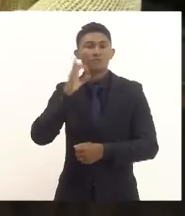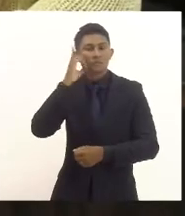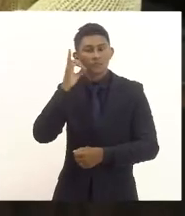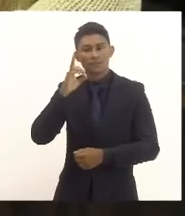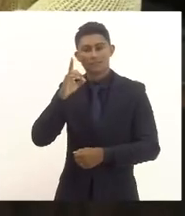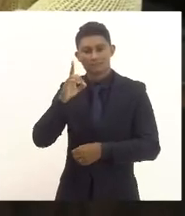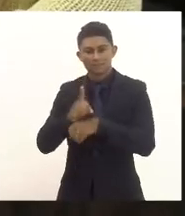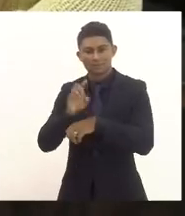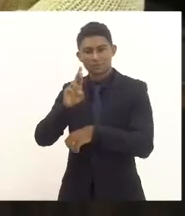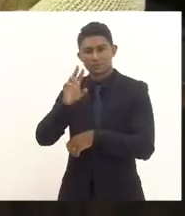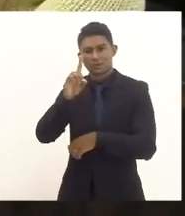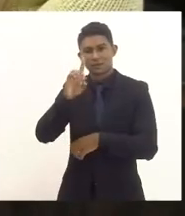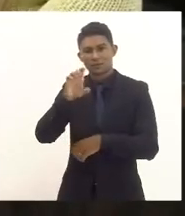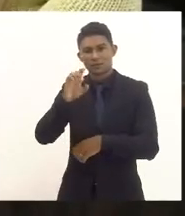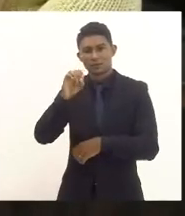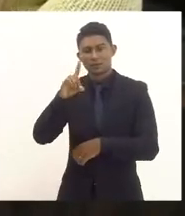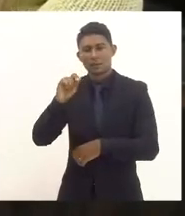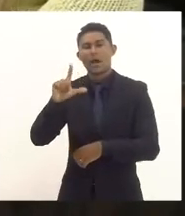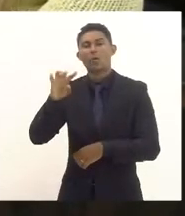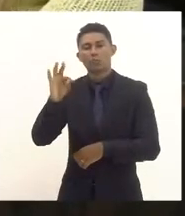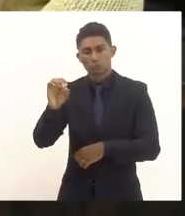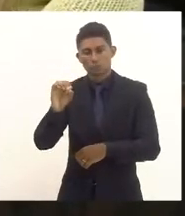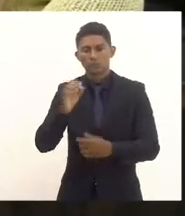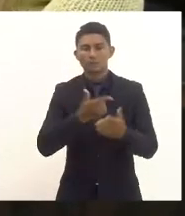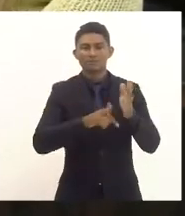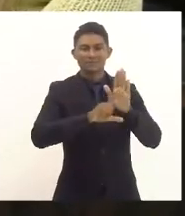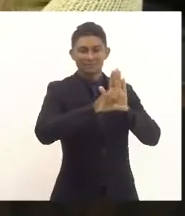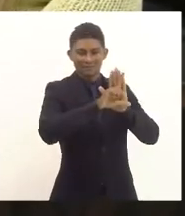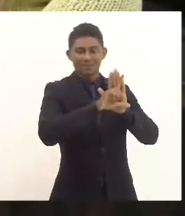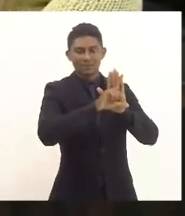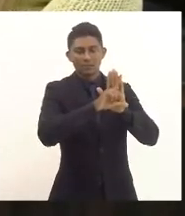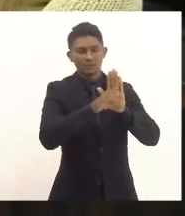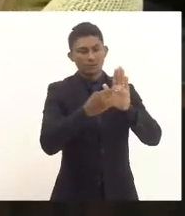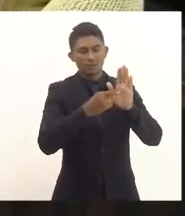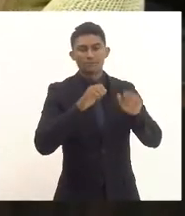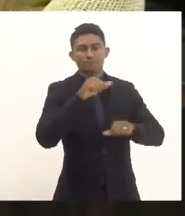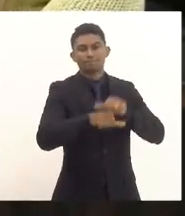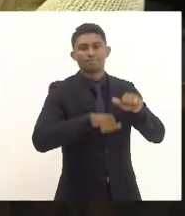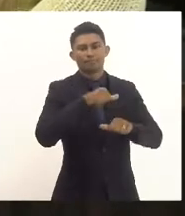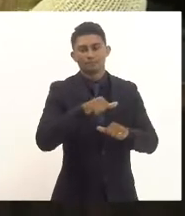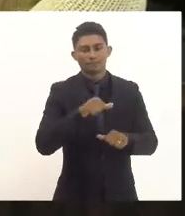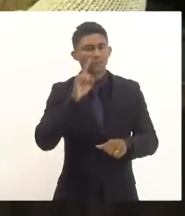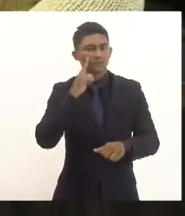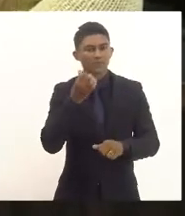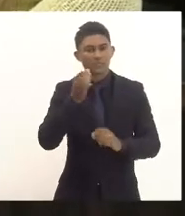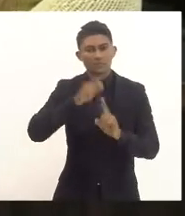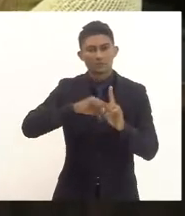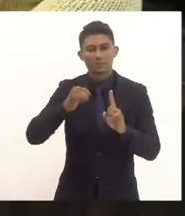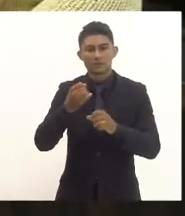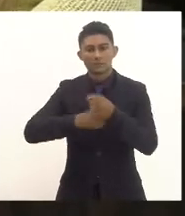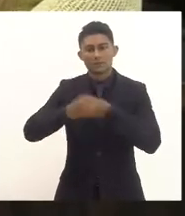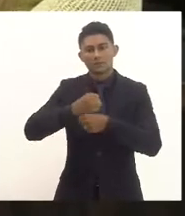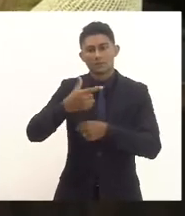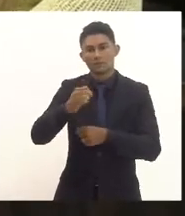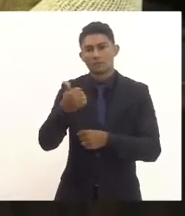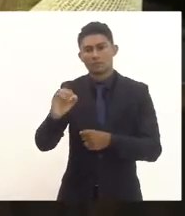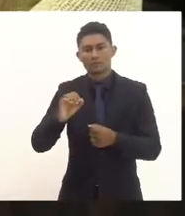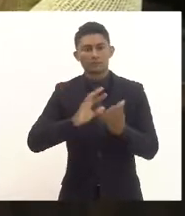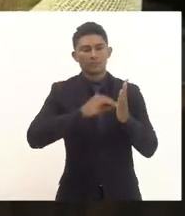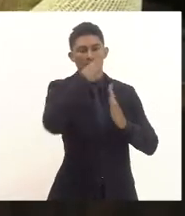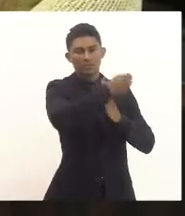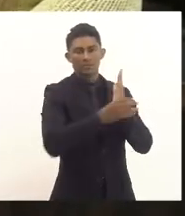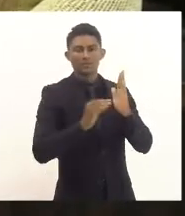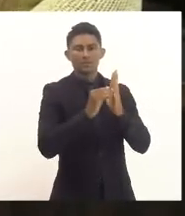deodalto de altera o anexo da lei 5.645 de Seis de Janeiro de2010 incluído no calendário oficial de eventos do estado da semana de